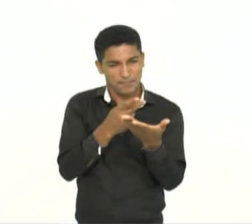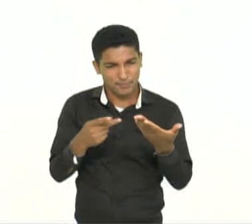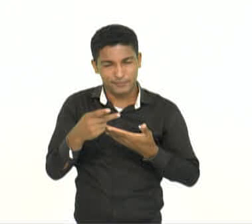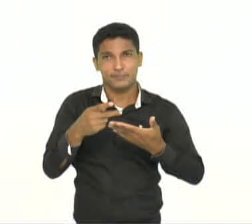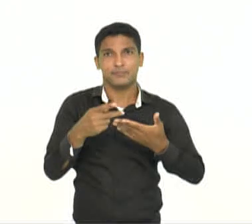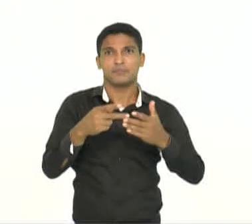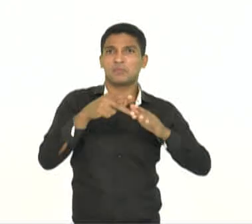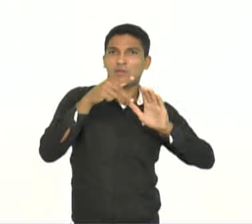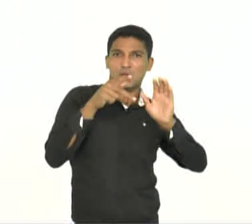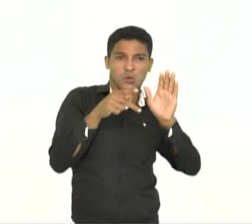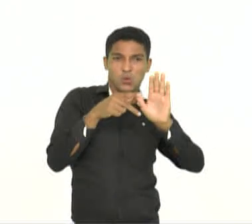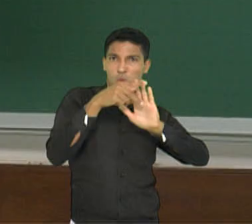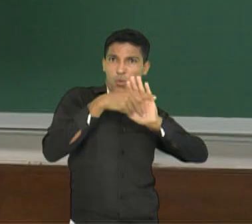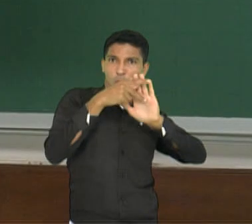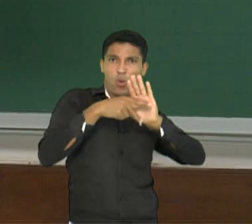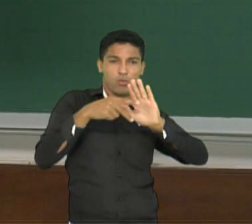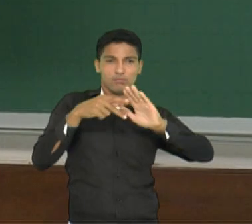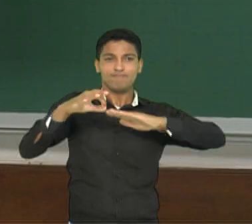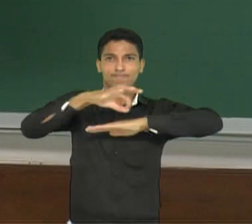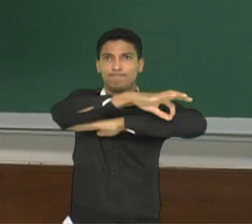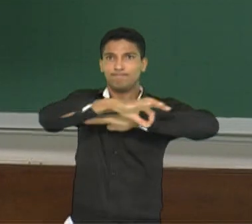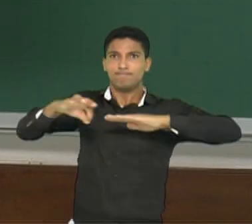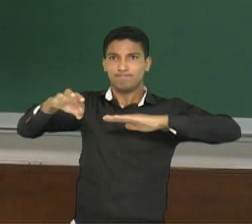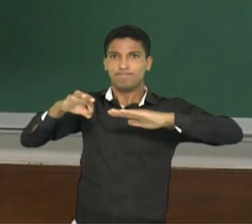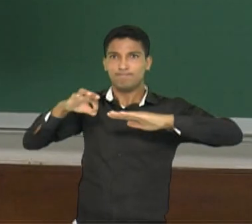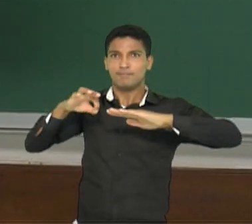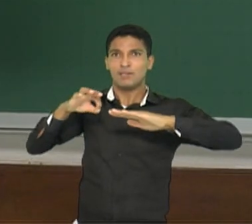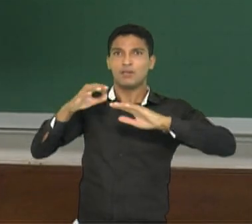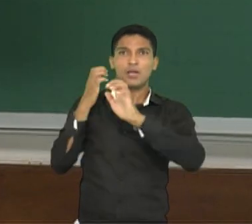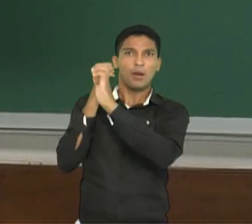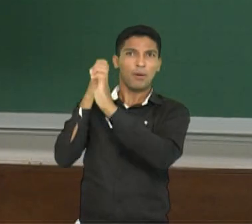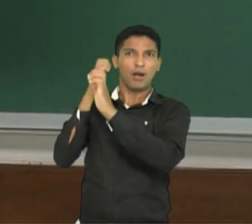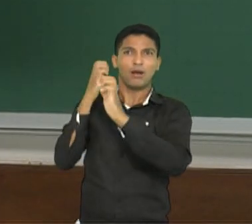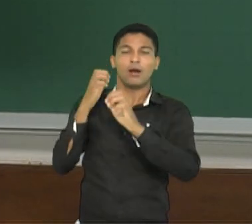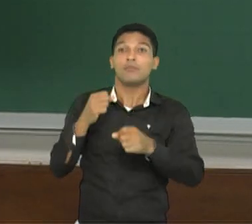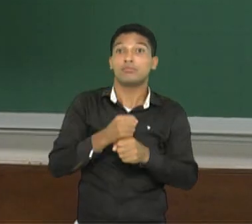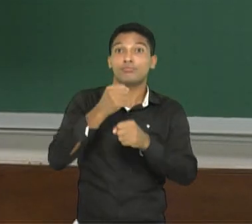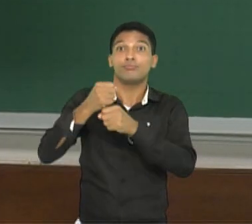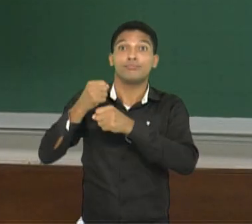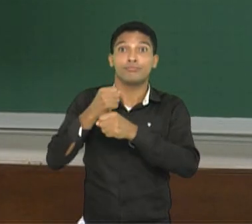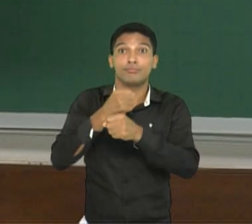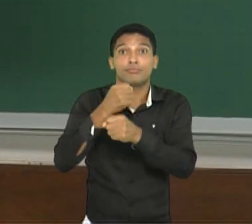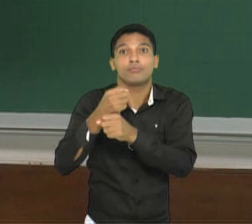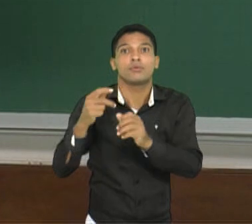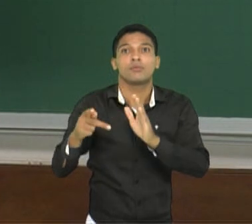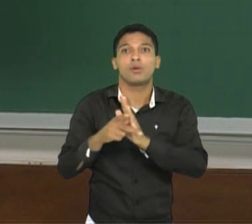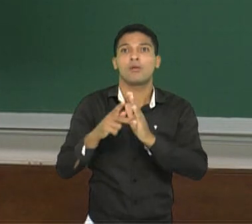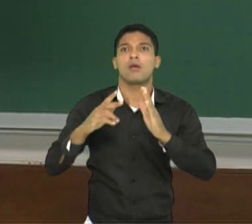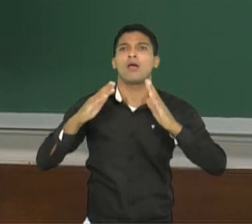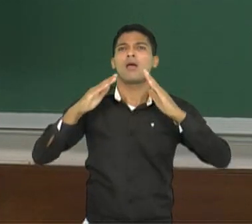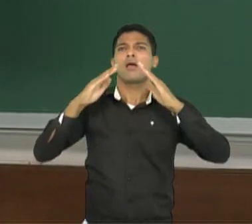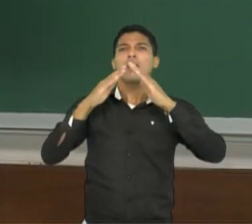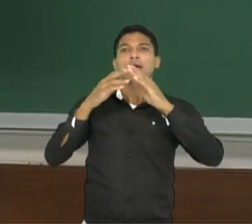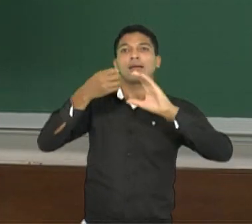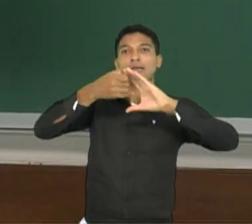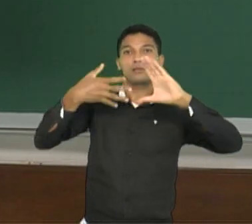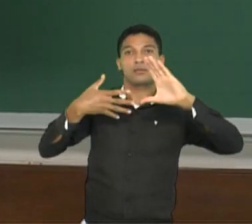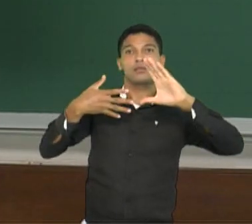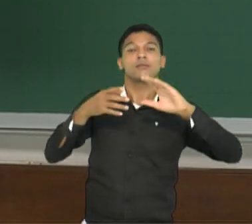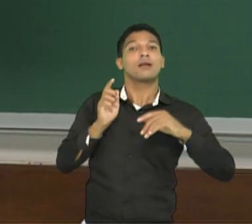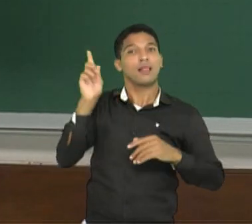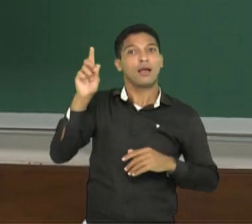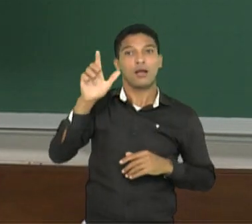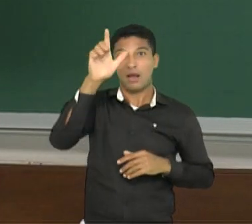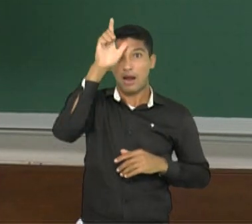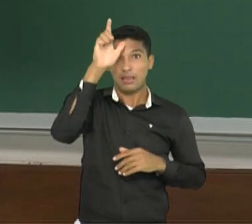reflete bem essa característica dos povos que ocuparam aquelas áreas. Então, um dos exemplos dessa influência é a questão da arquitetura,